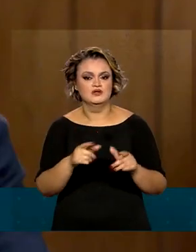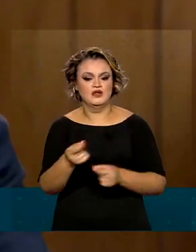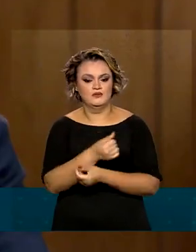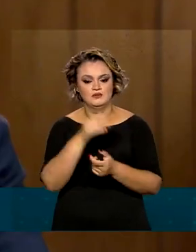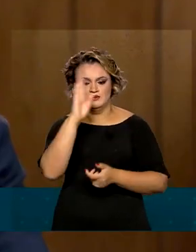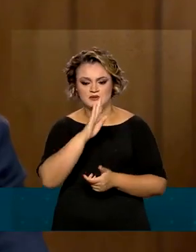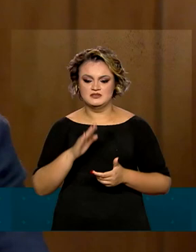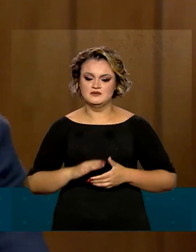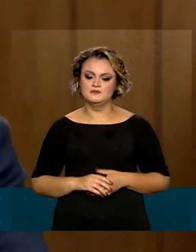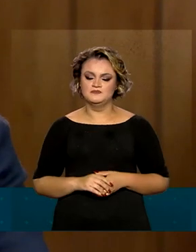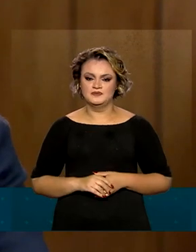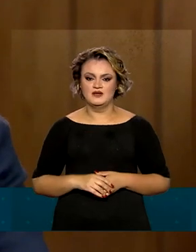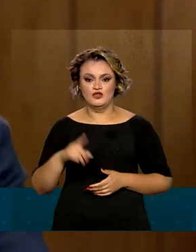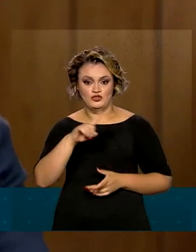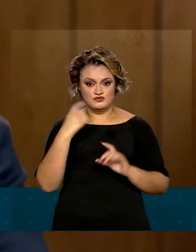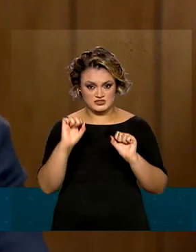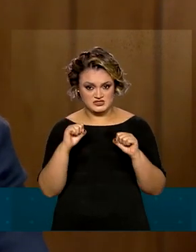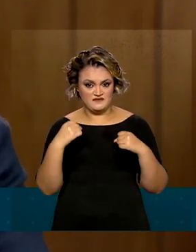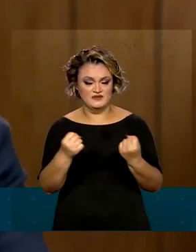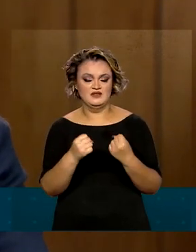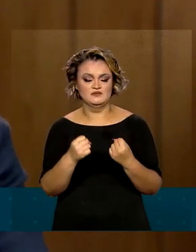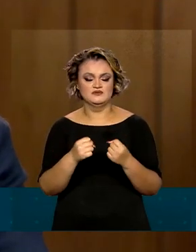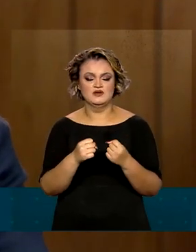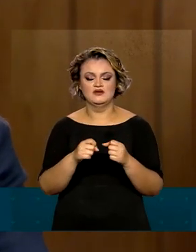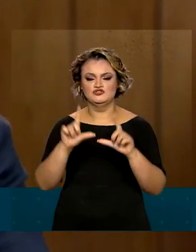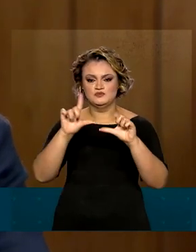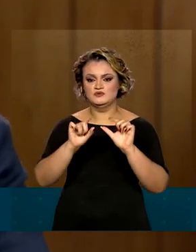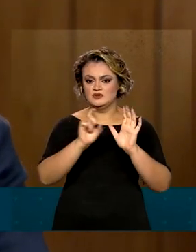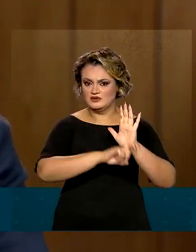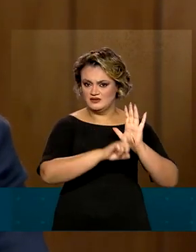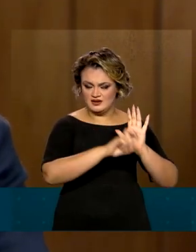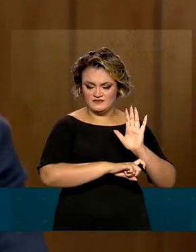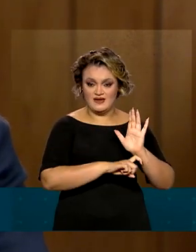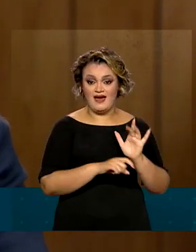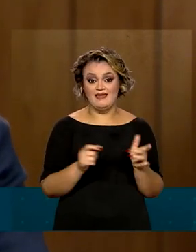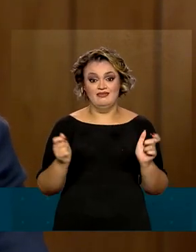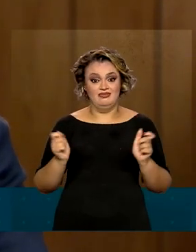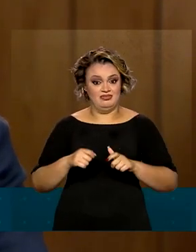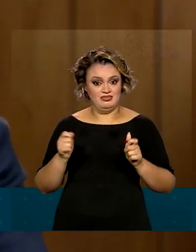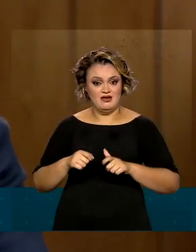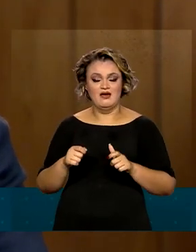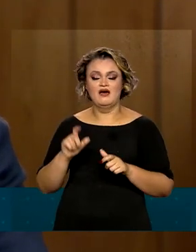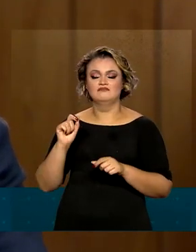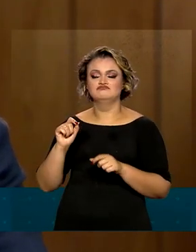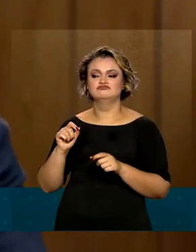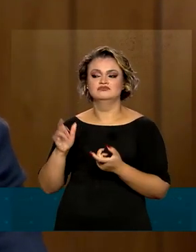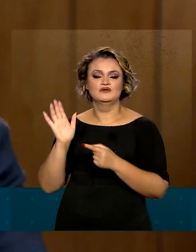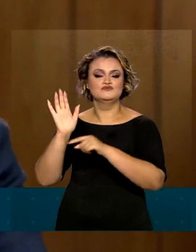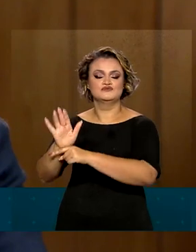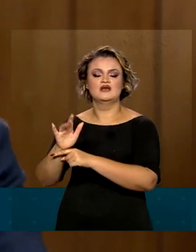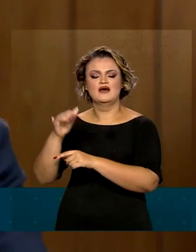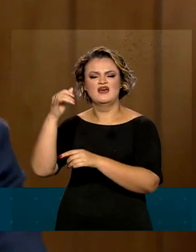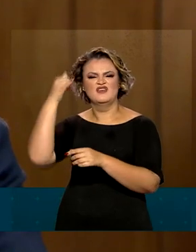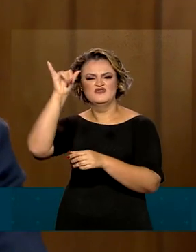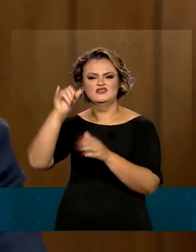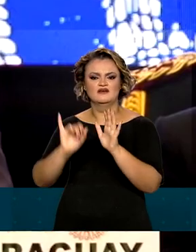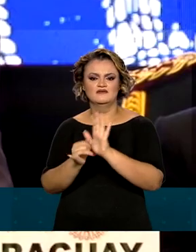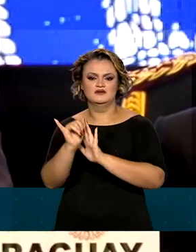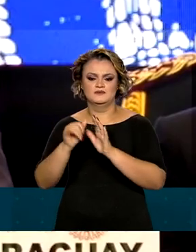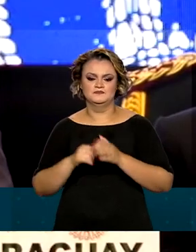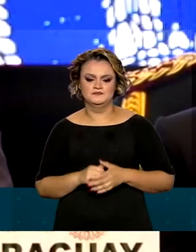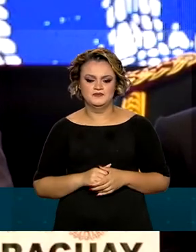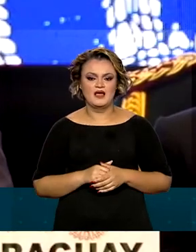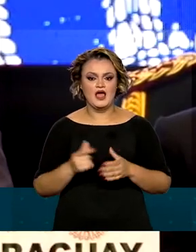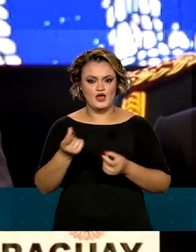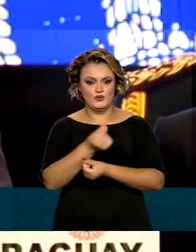brasileira defendemos a redução da tarifa externa comum o que dá uma importante contribuição no combate à inflação